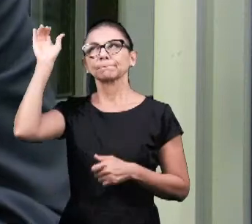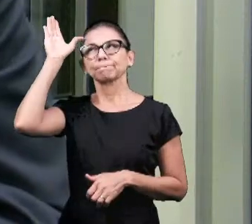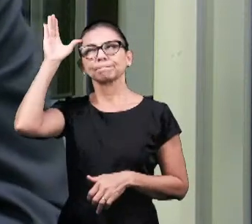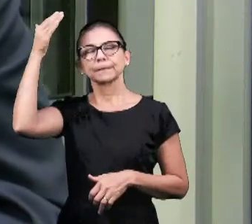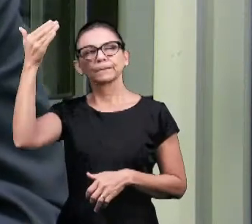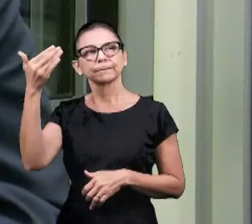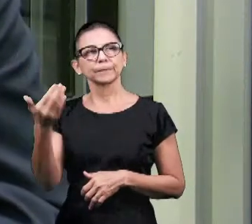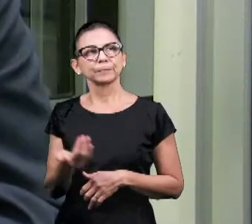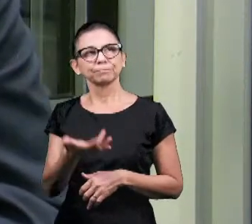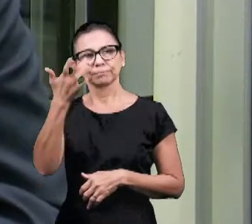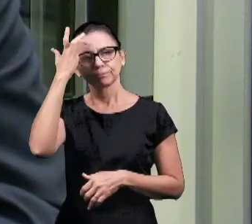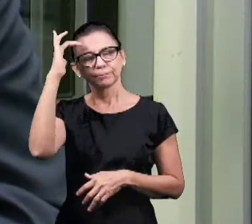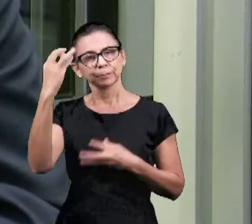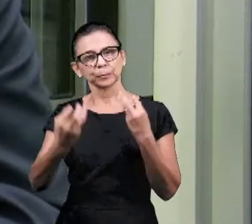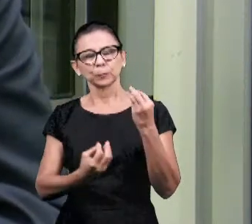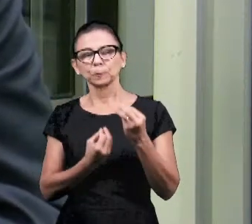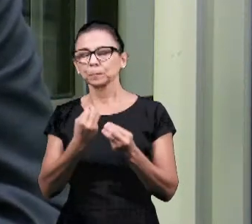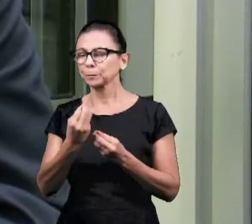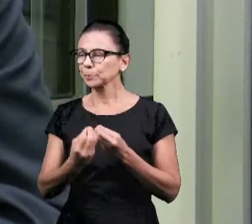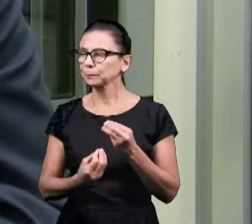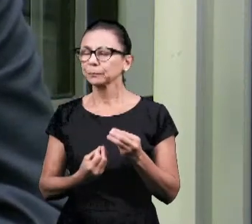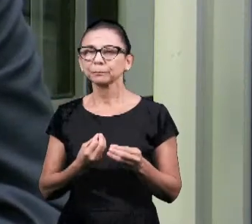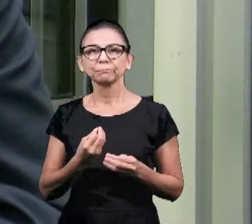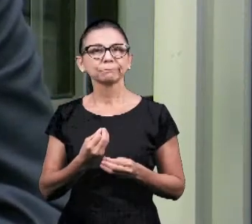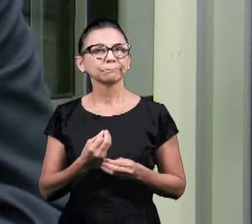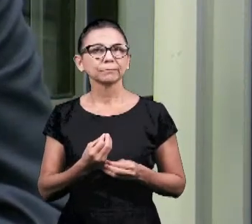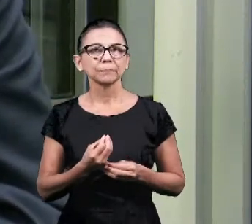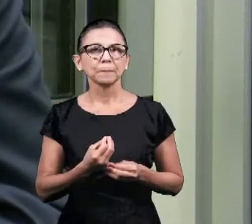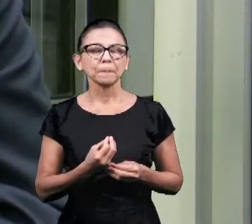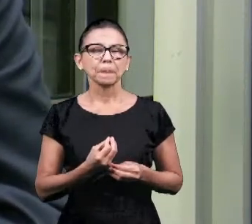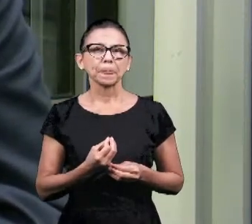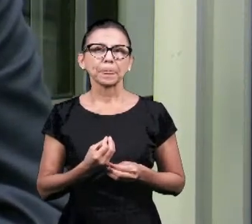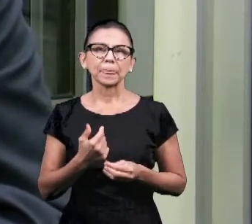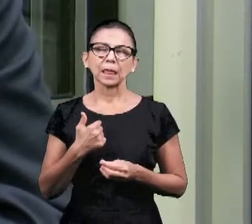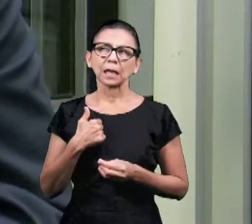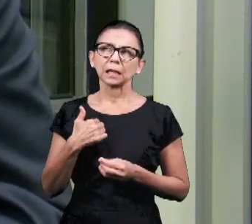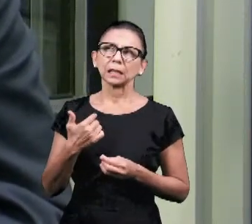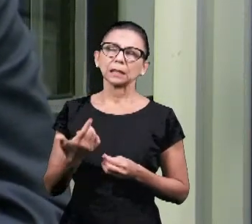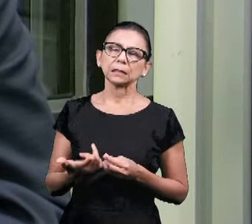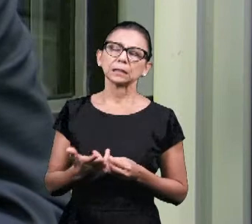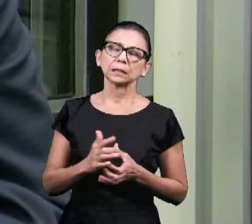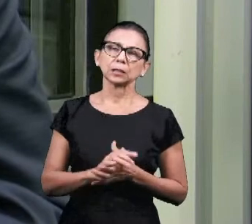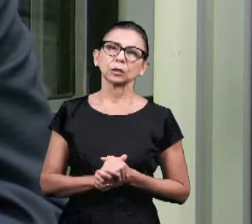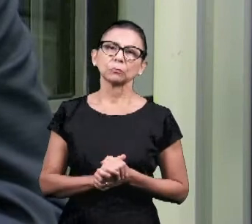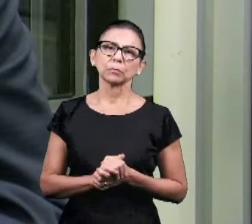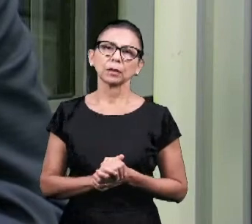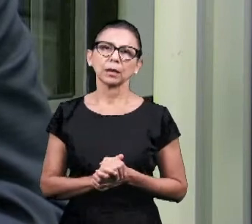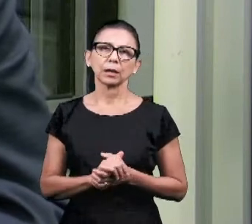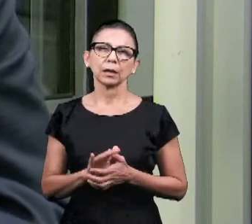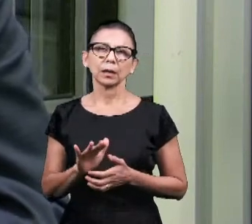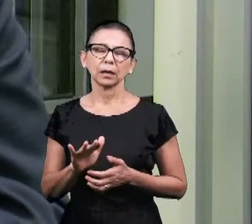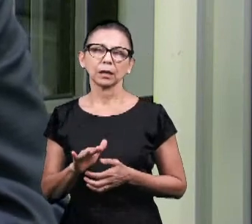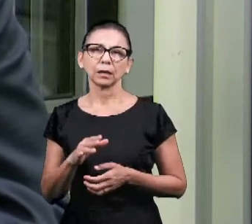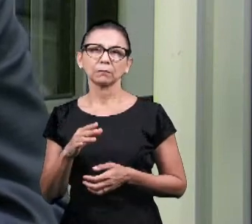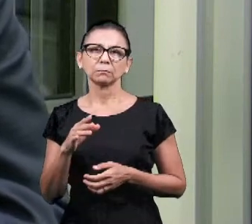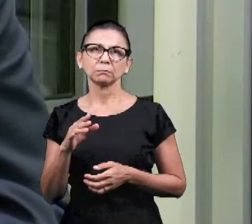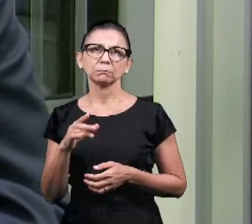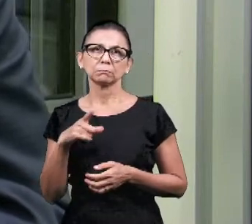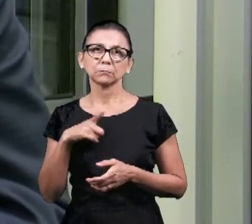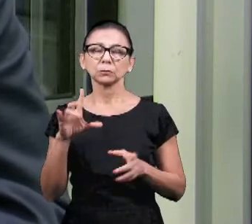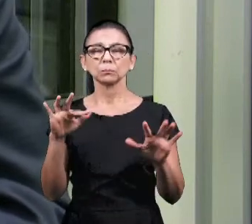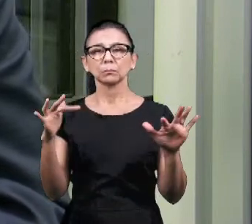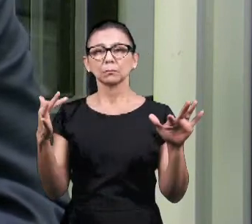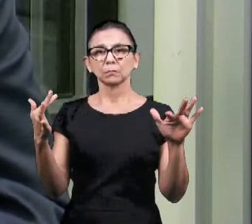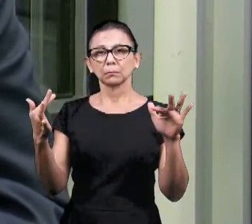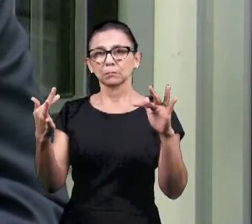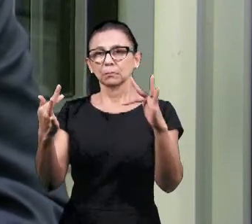sabia como resolver aquele problema. Eu me ausentei, havia uma família que morava